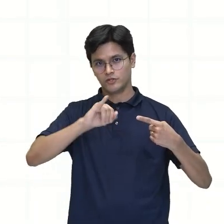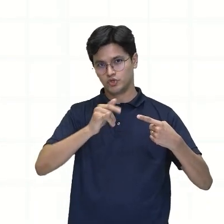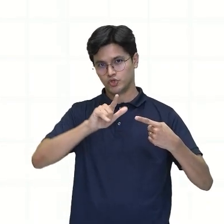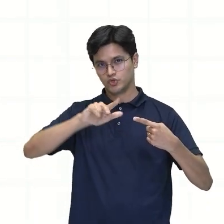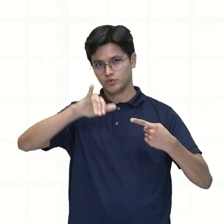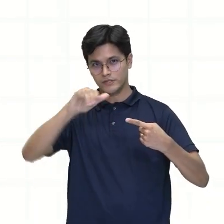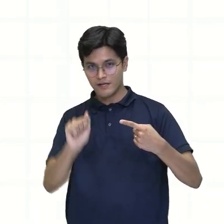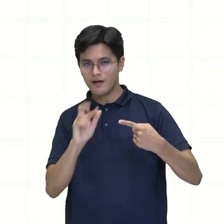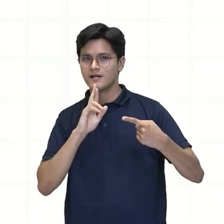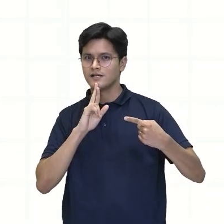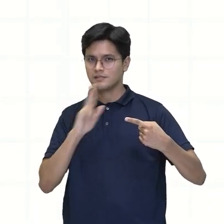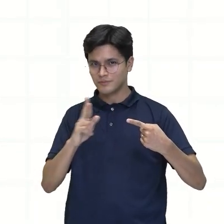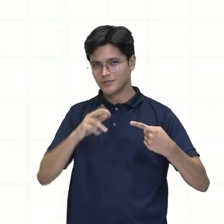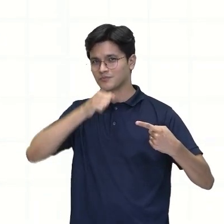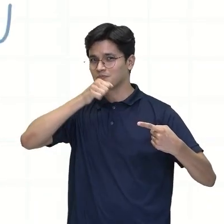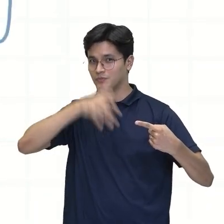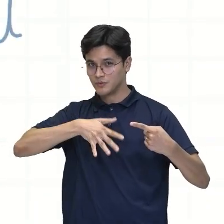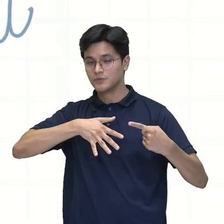E aqui,